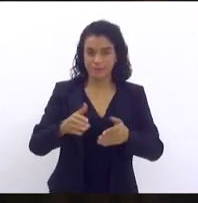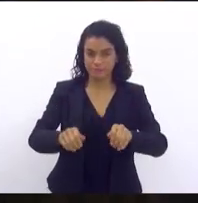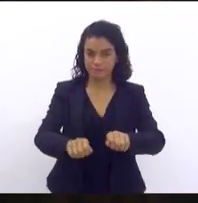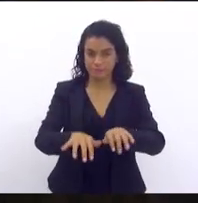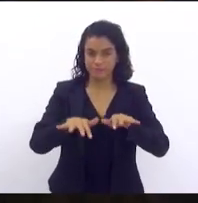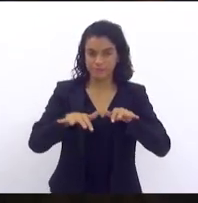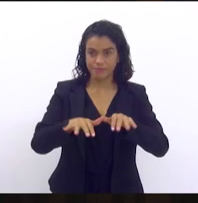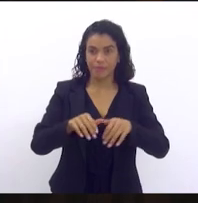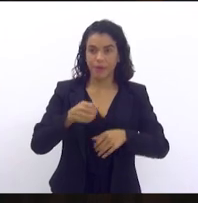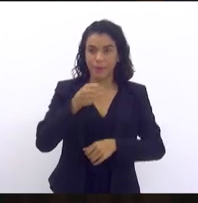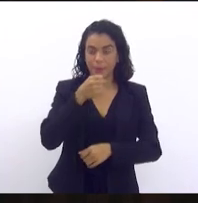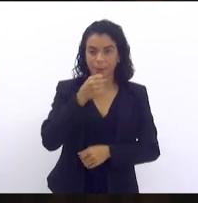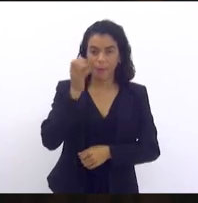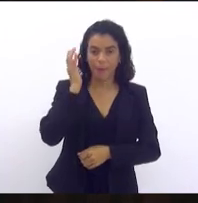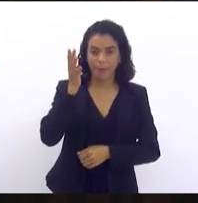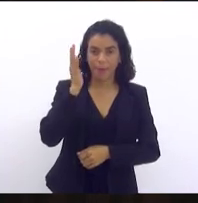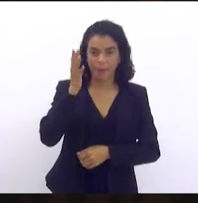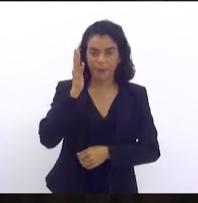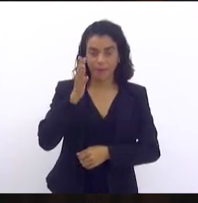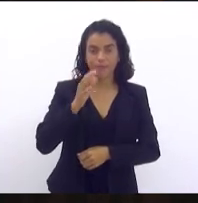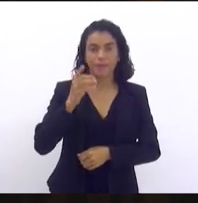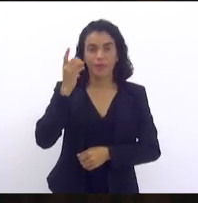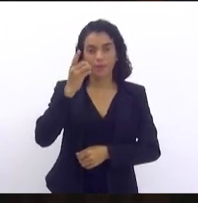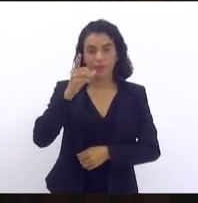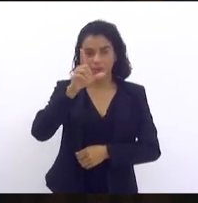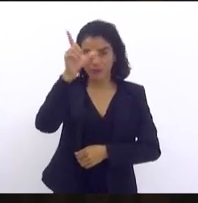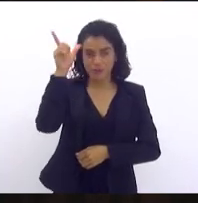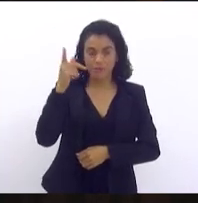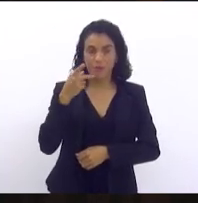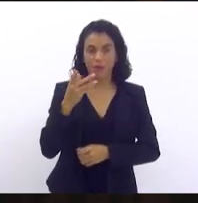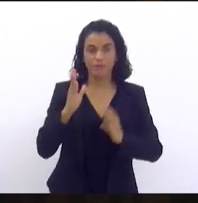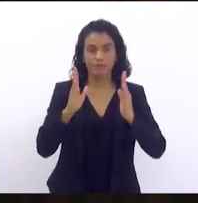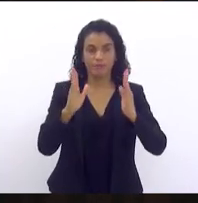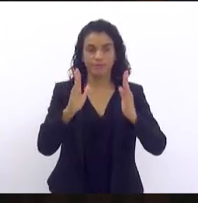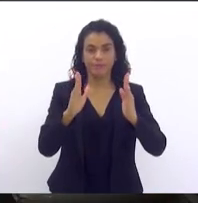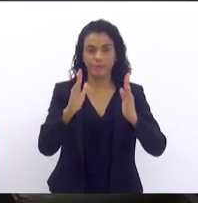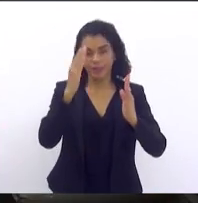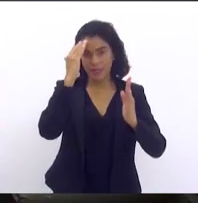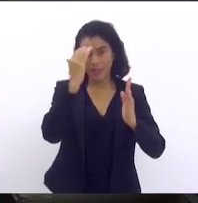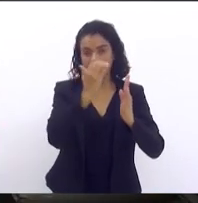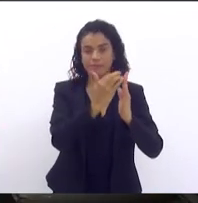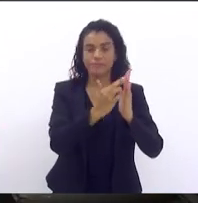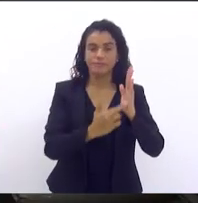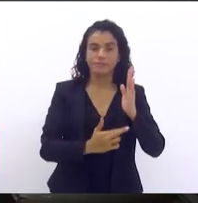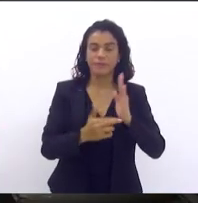inicial. O orador inscrito é o deputado Luiz Paulo, que dispõe de 10 minutos.